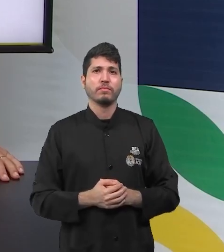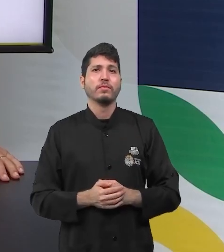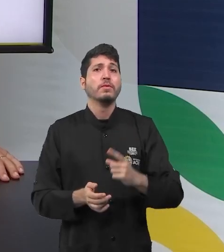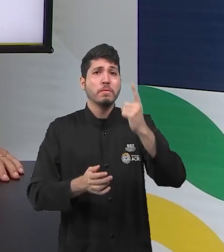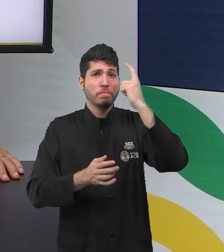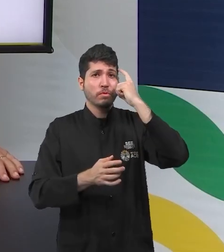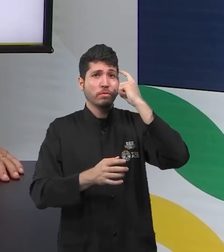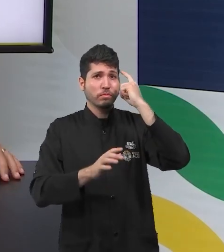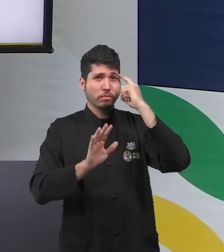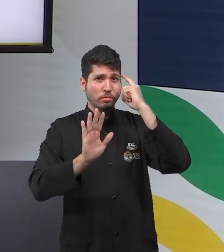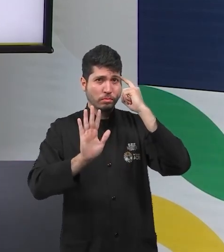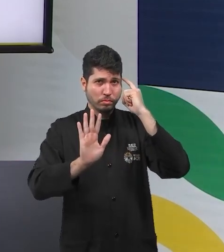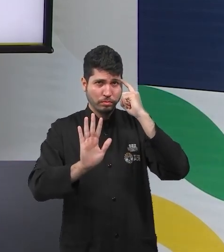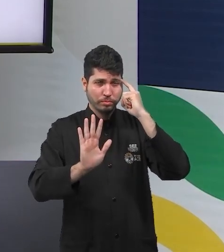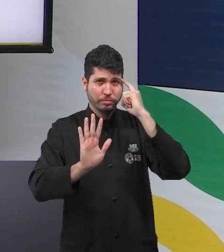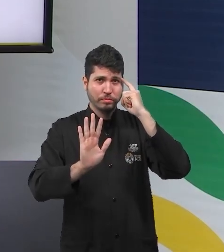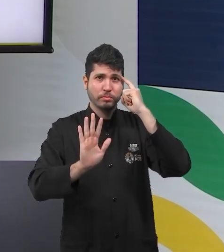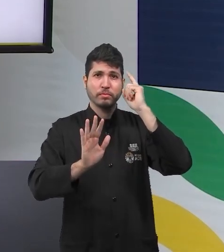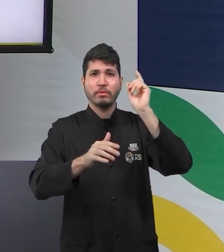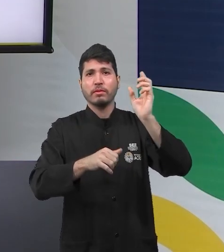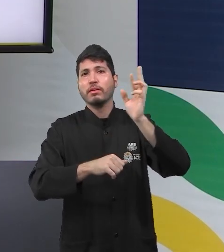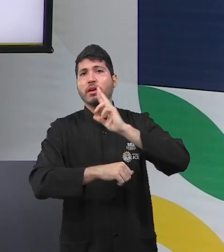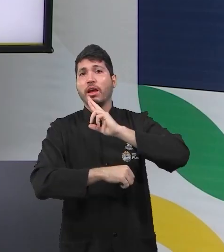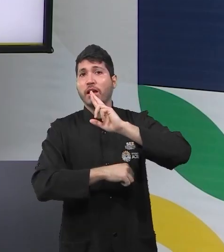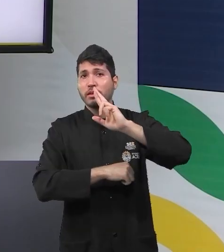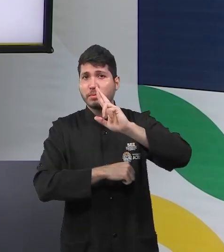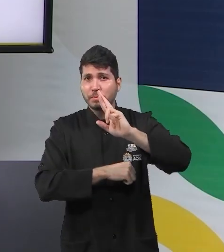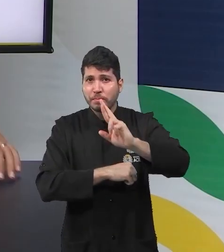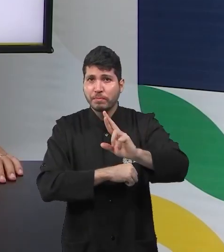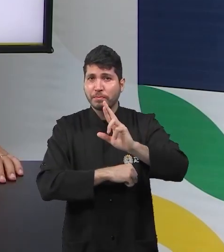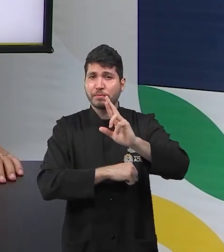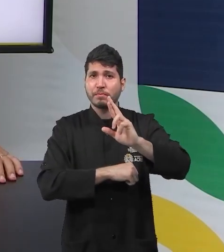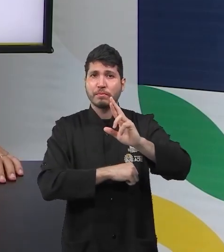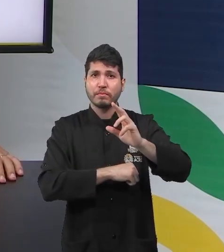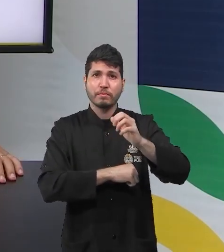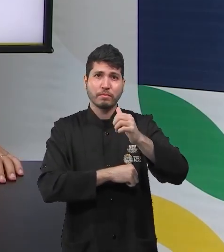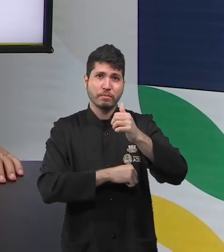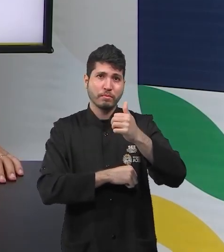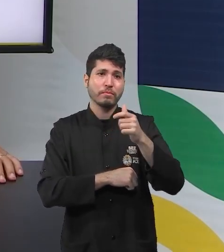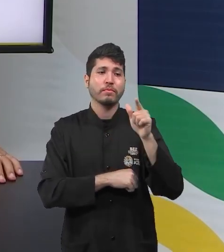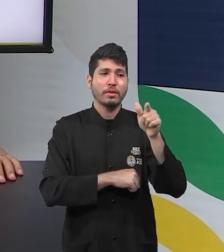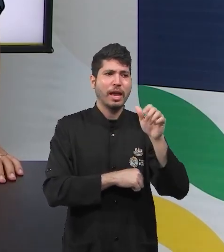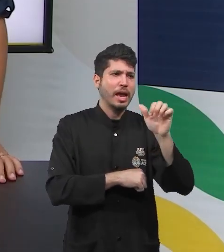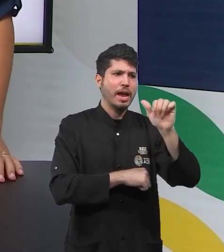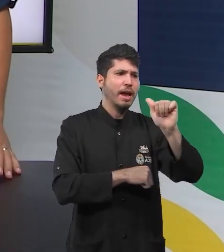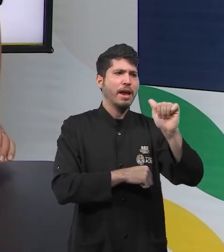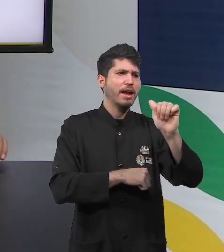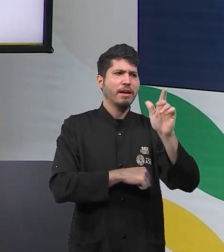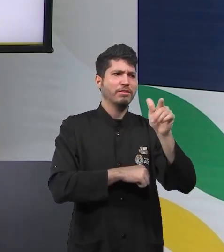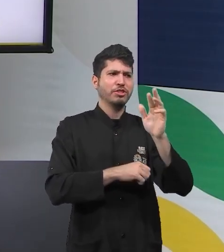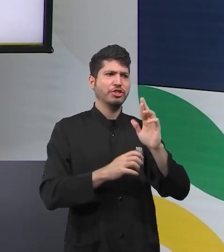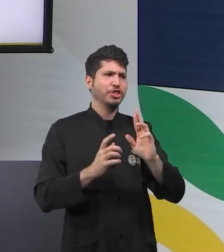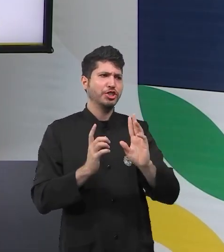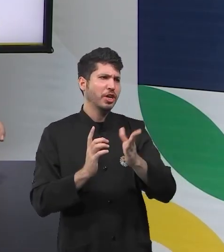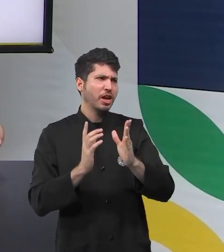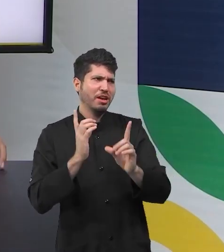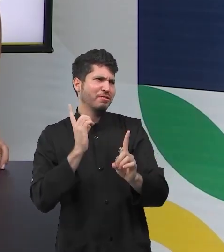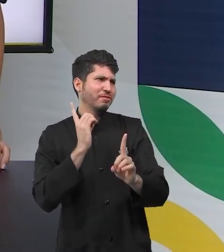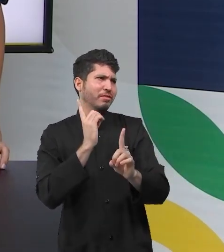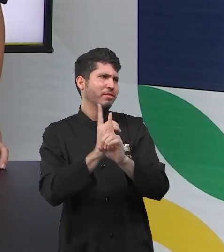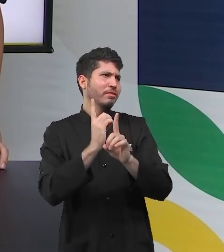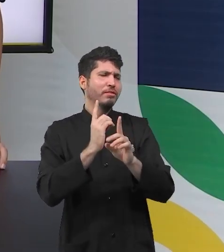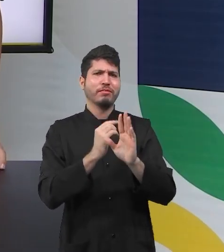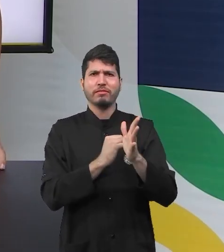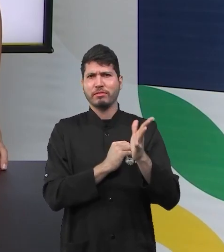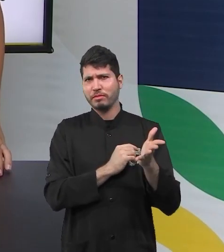um pouquinho junto. A resposta deu 12, nós temos letra A igual a 12 dias, e aí eu sei, querido aluno, que